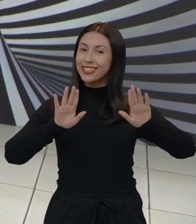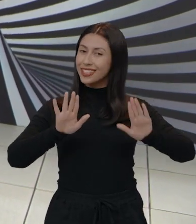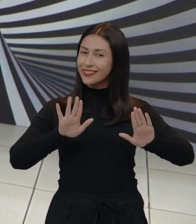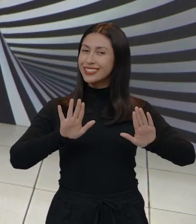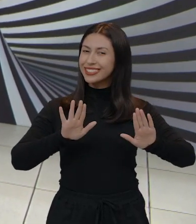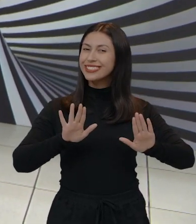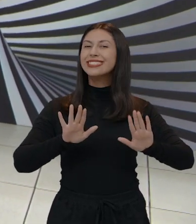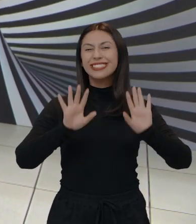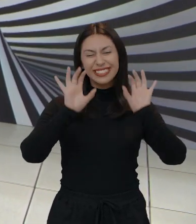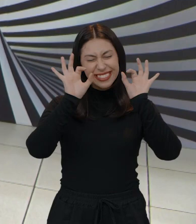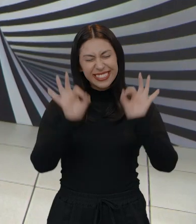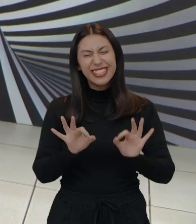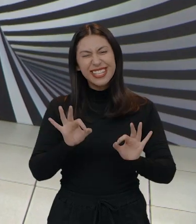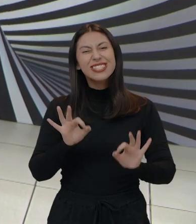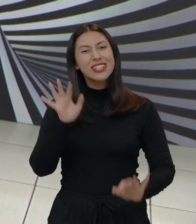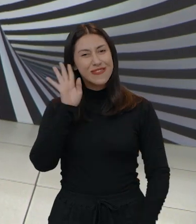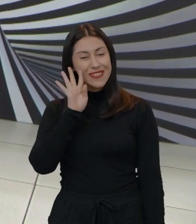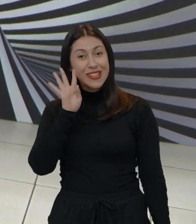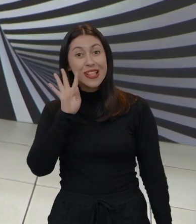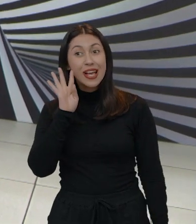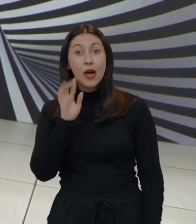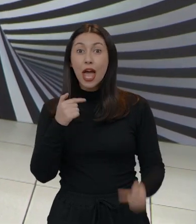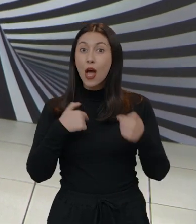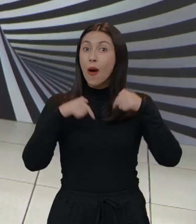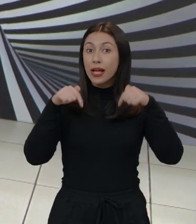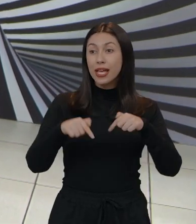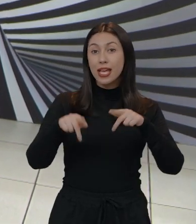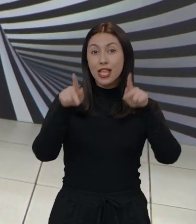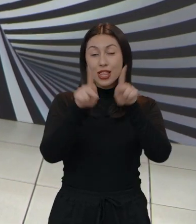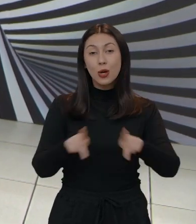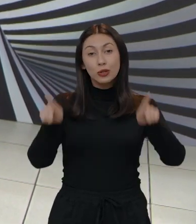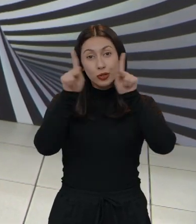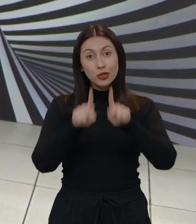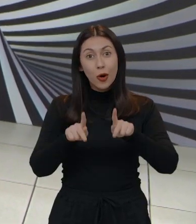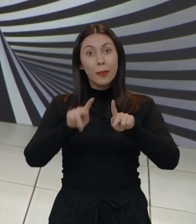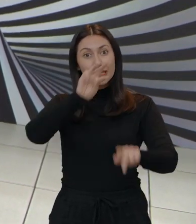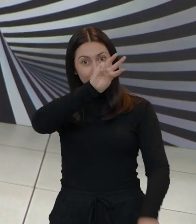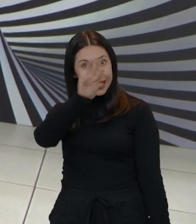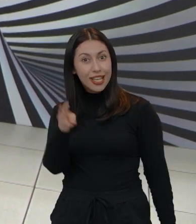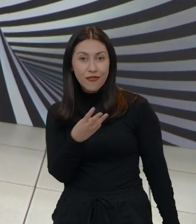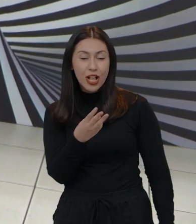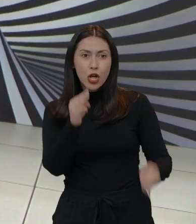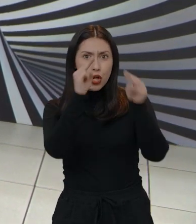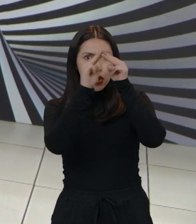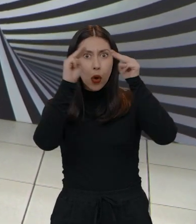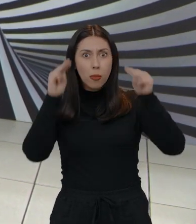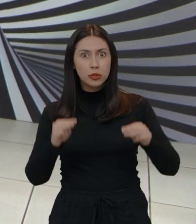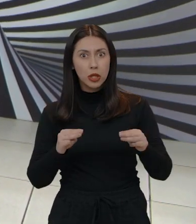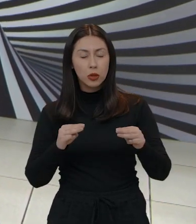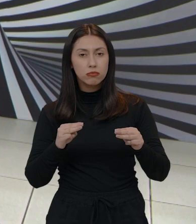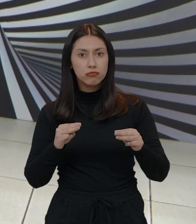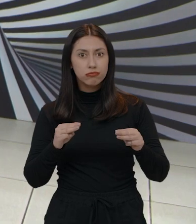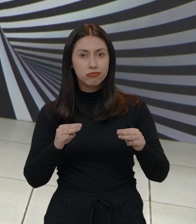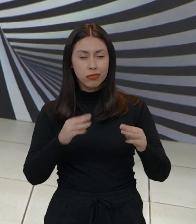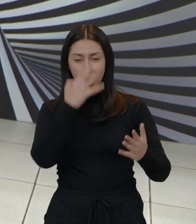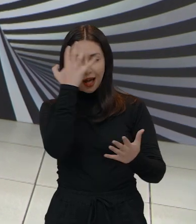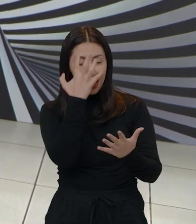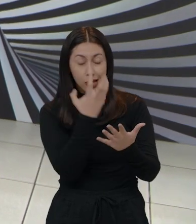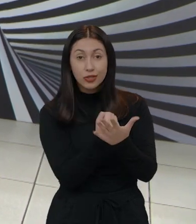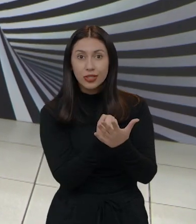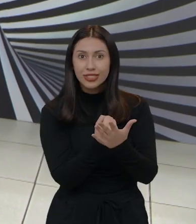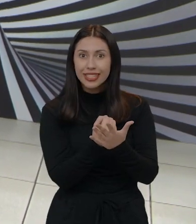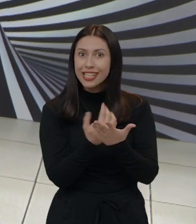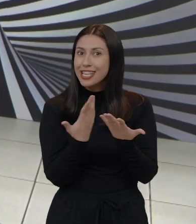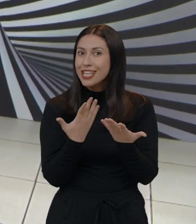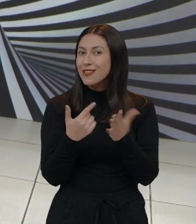ser bem divertido. Eu estou aqui agora no Center Valley Shopping, no Museu das Ilusões. E como o próprio nome já diz, é um museu então que vai